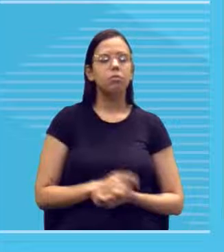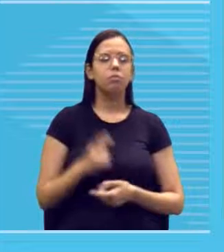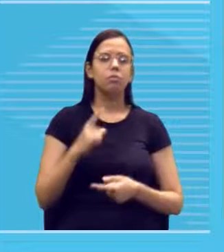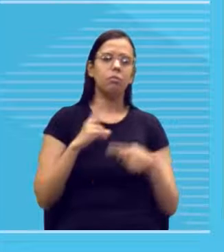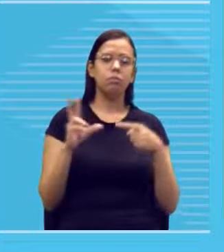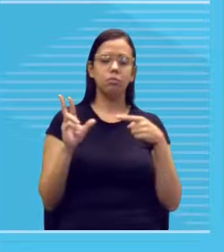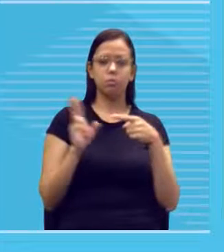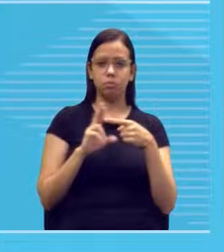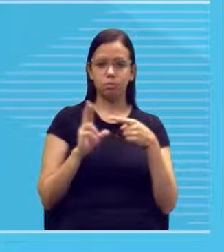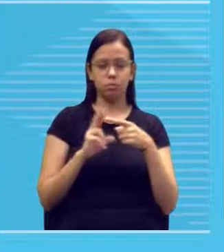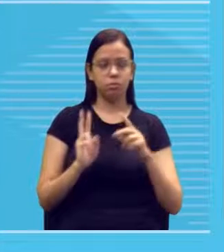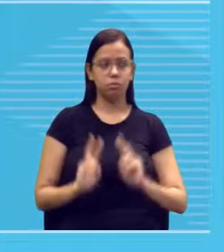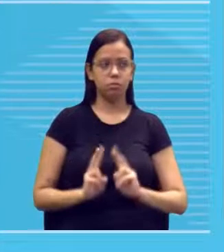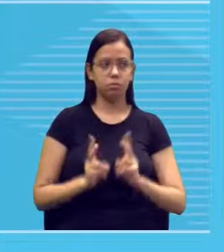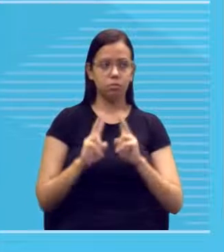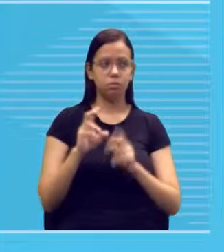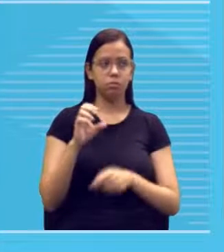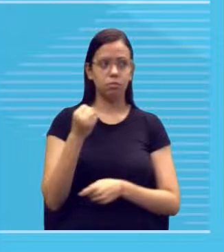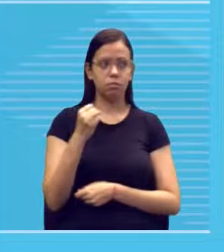centímetros